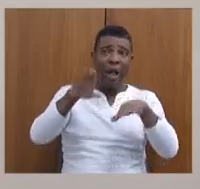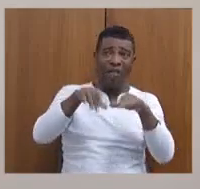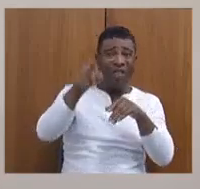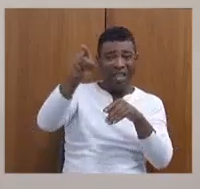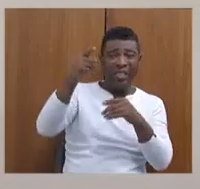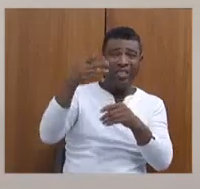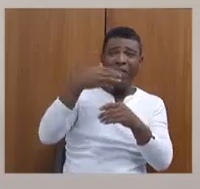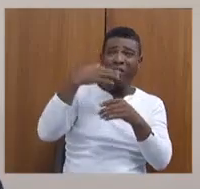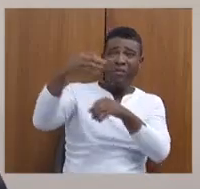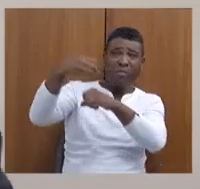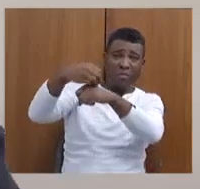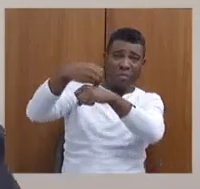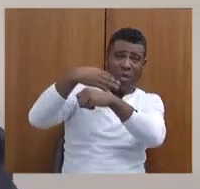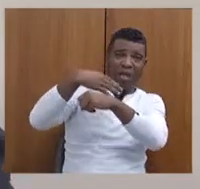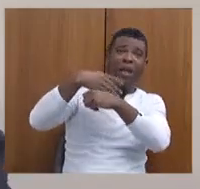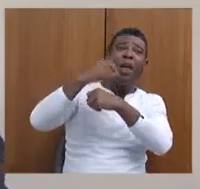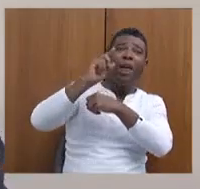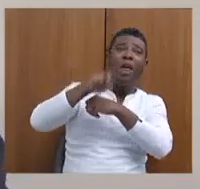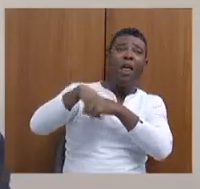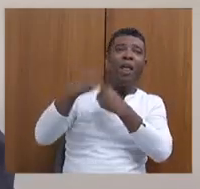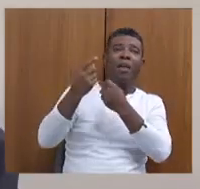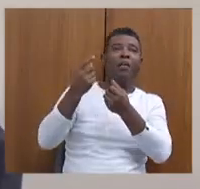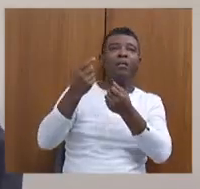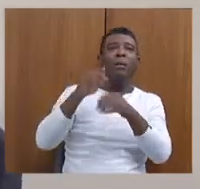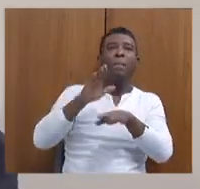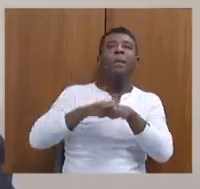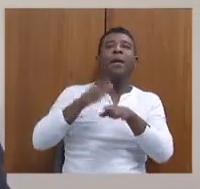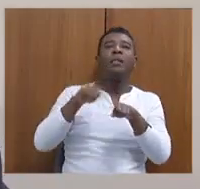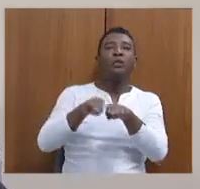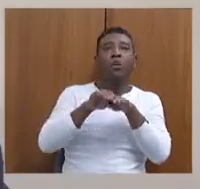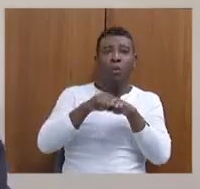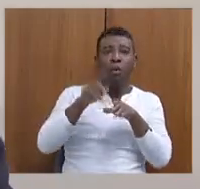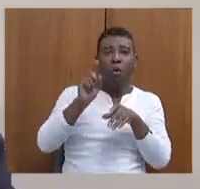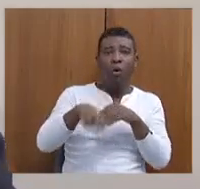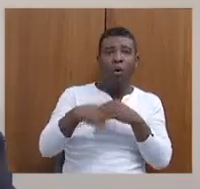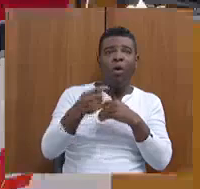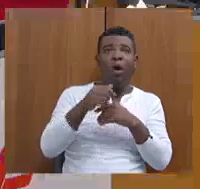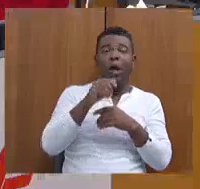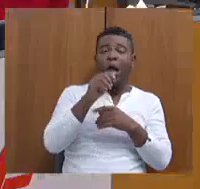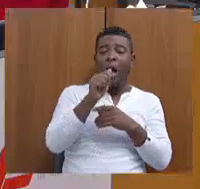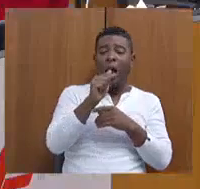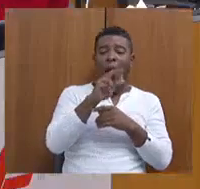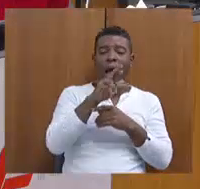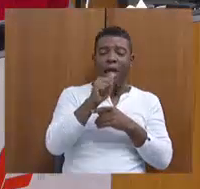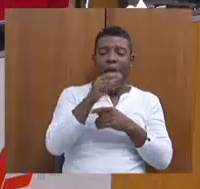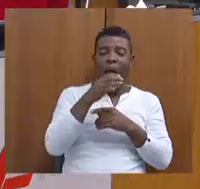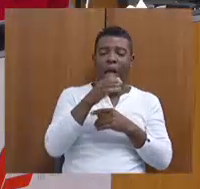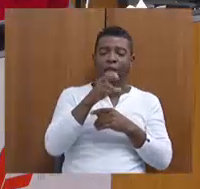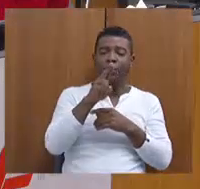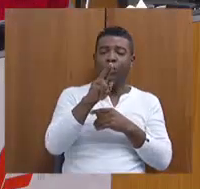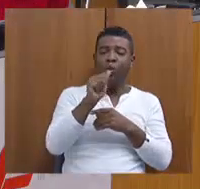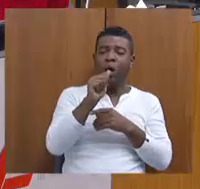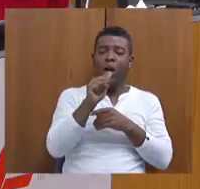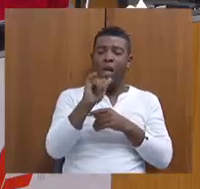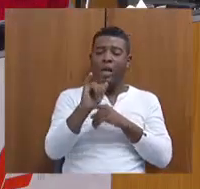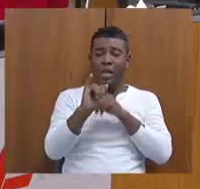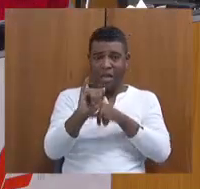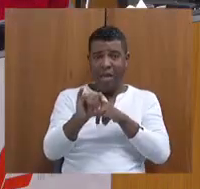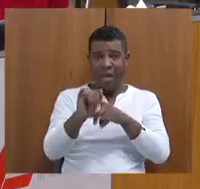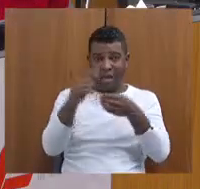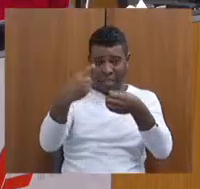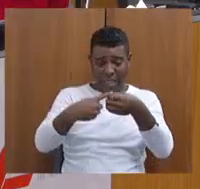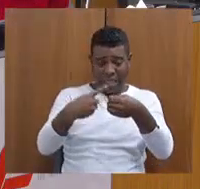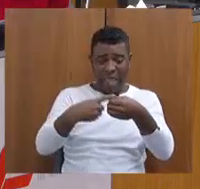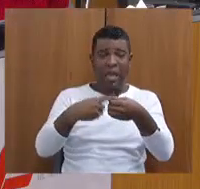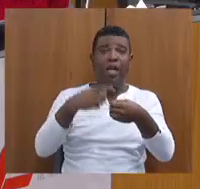mais comum mas em Araçuaí não não é não a Sigma mesmo tem um projeto lá maravilhoso que